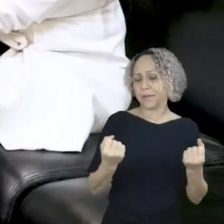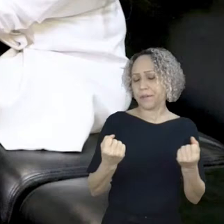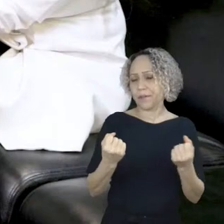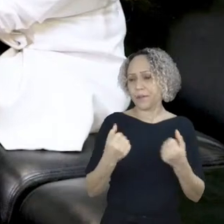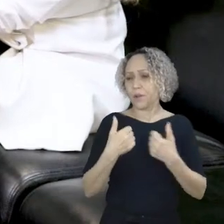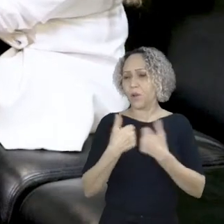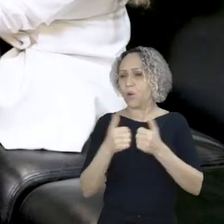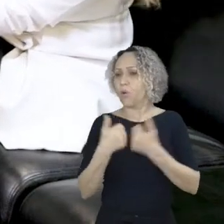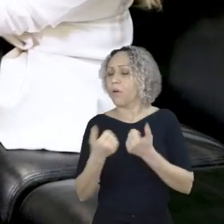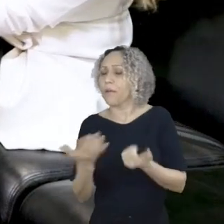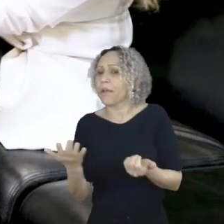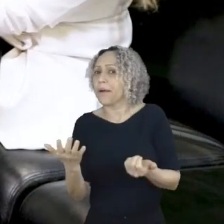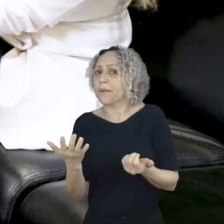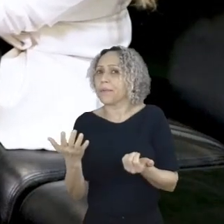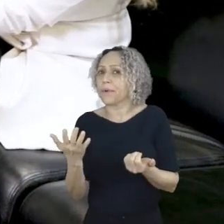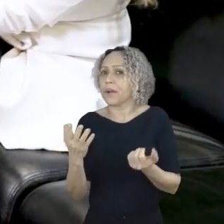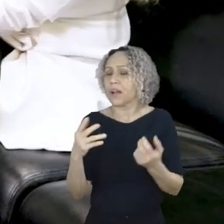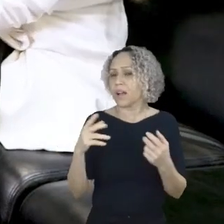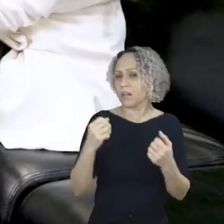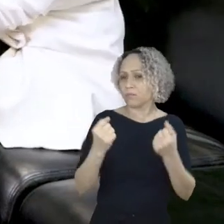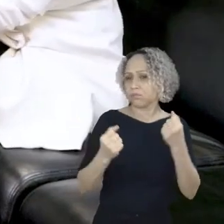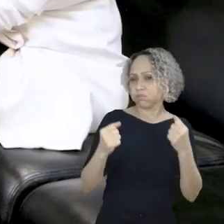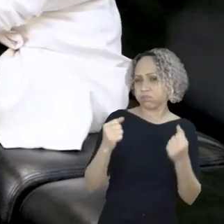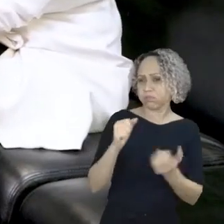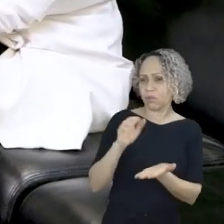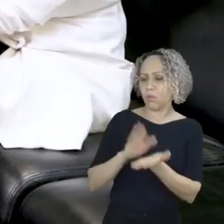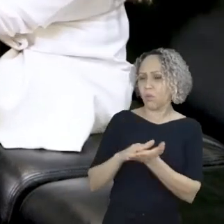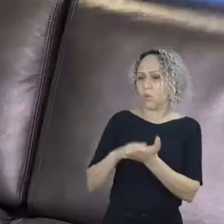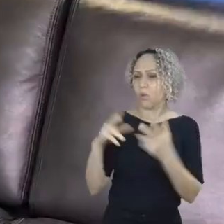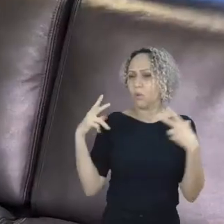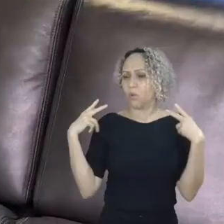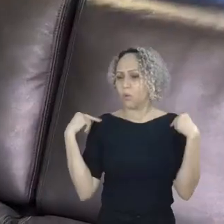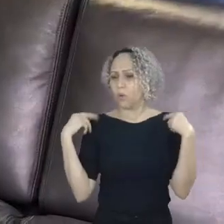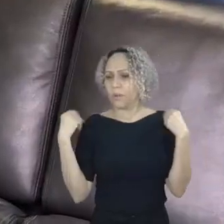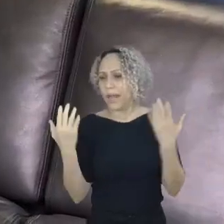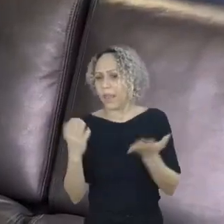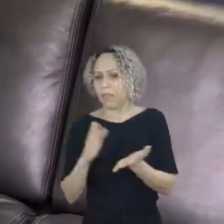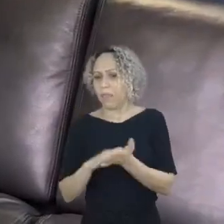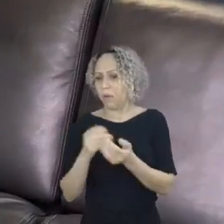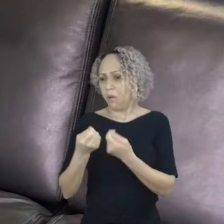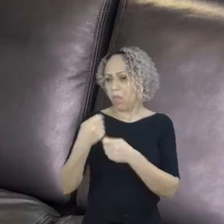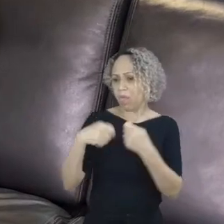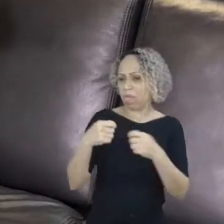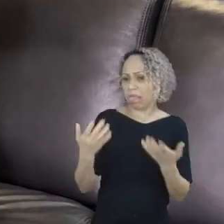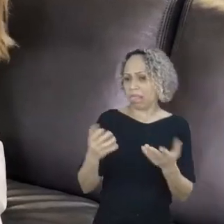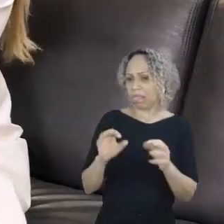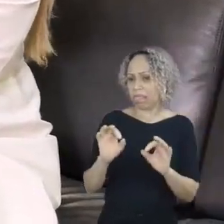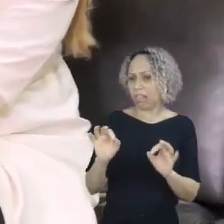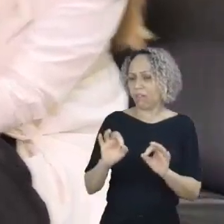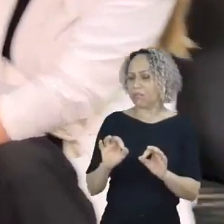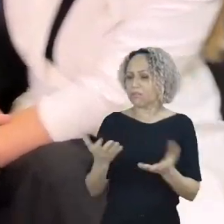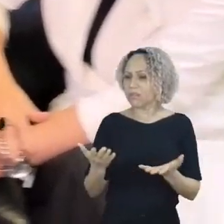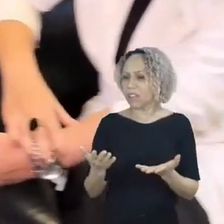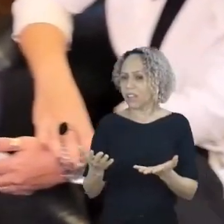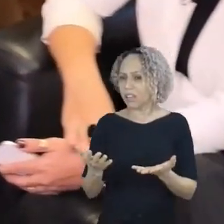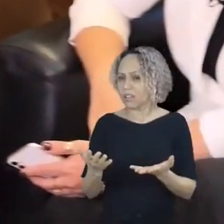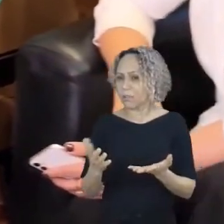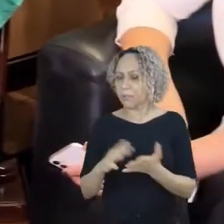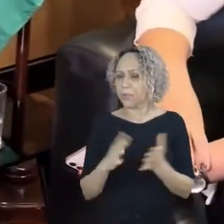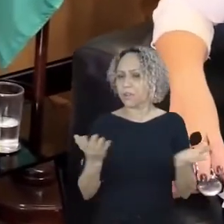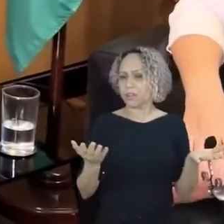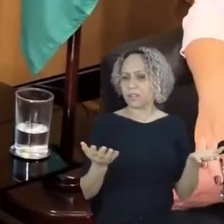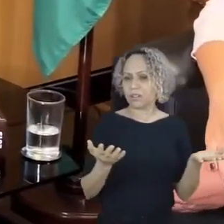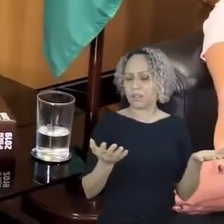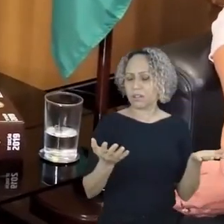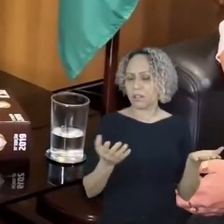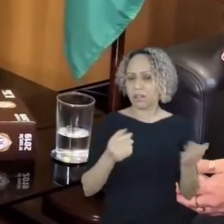de jornalista, quando veio a mídia digital, falou-se que os jornais iriam acabar. Não acabaram, foi feito... A inteligência artificial pode diminuir bastante. Sim. Então nós